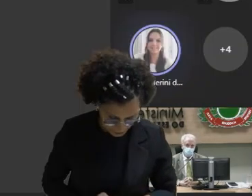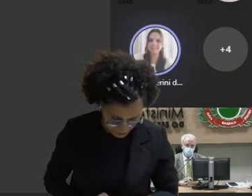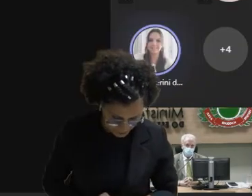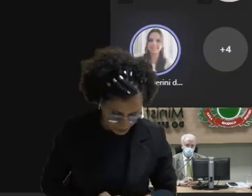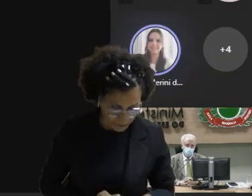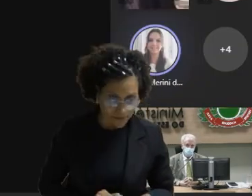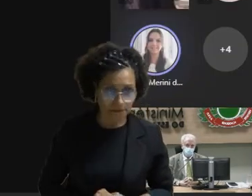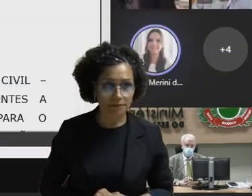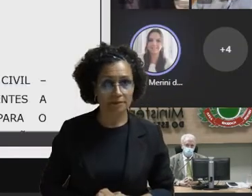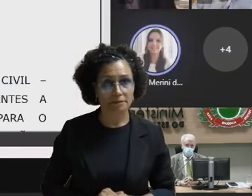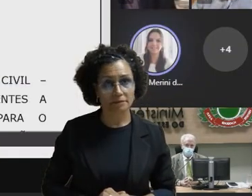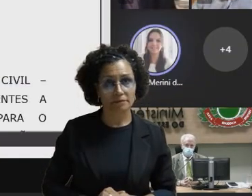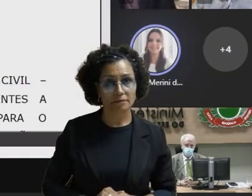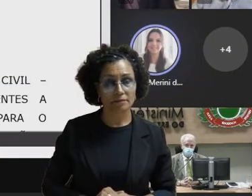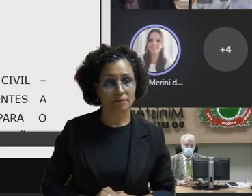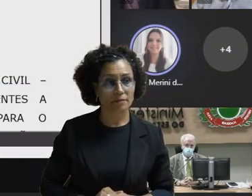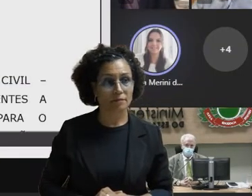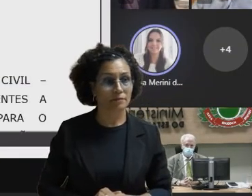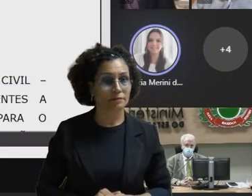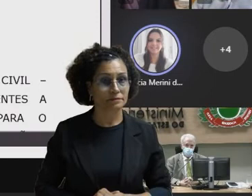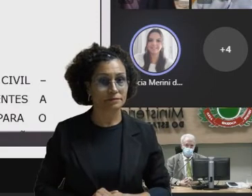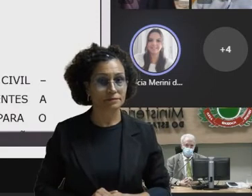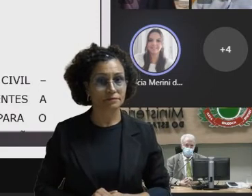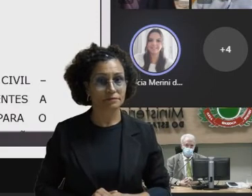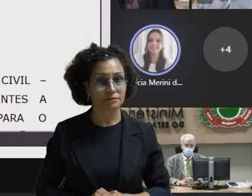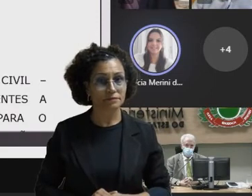O arquivo está compartilhado.